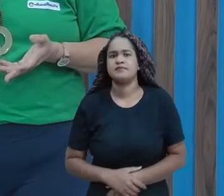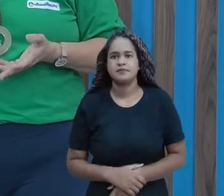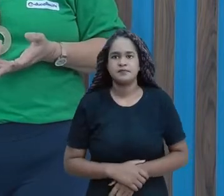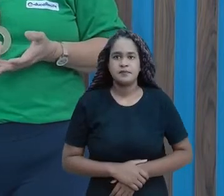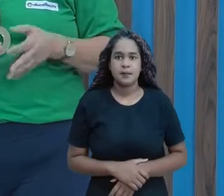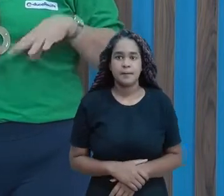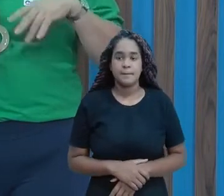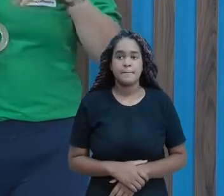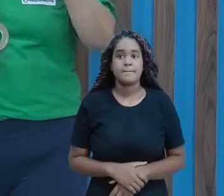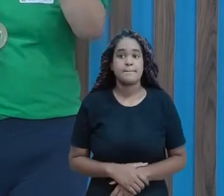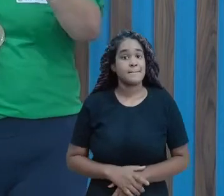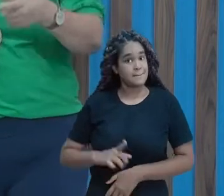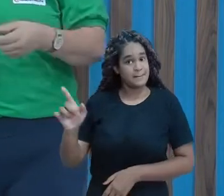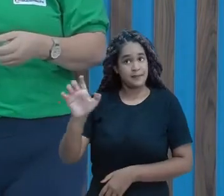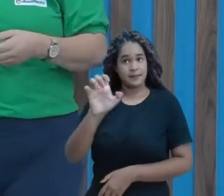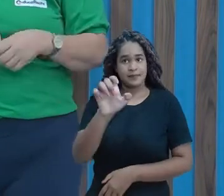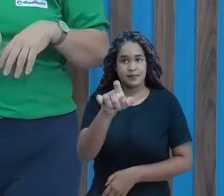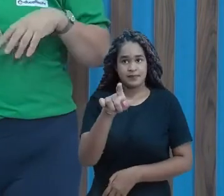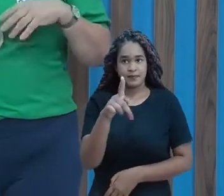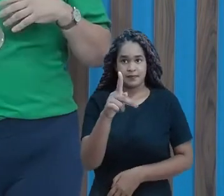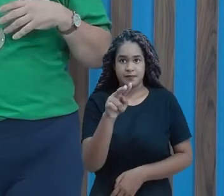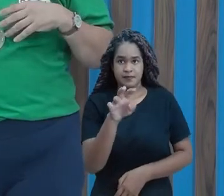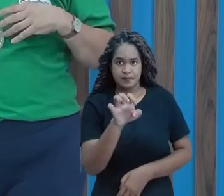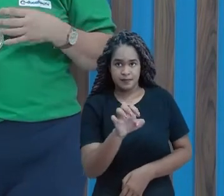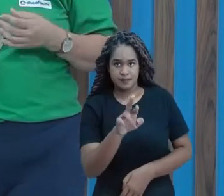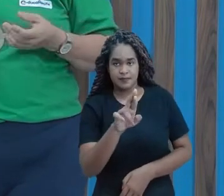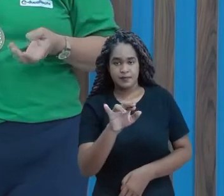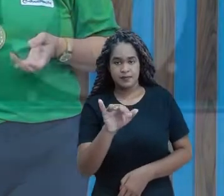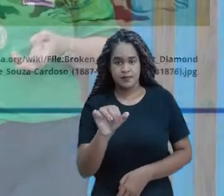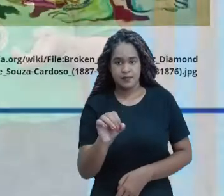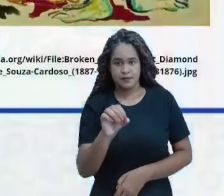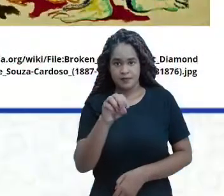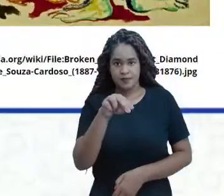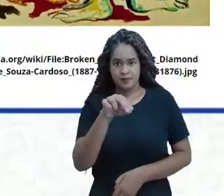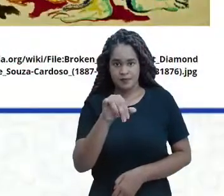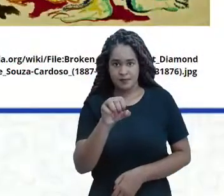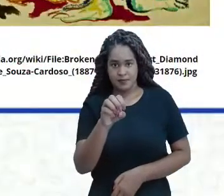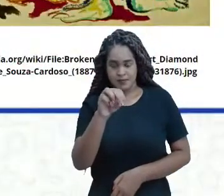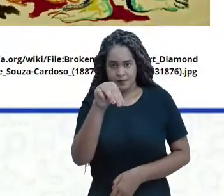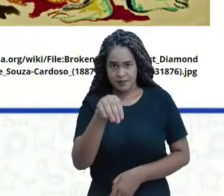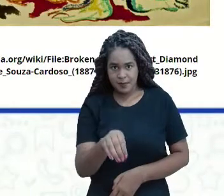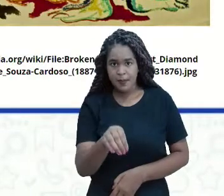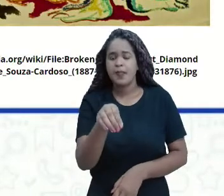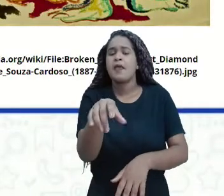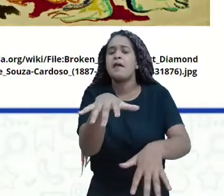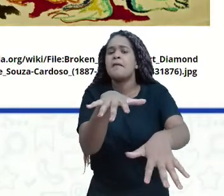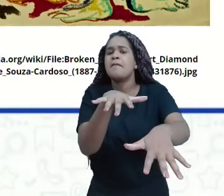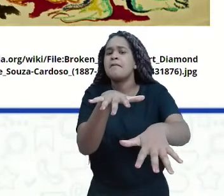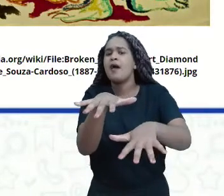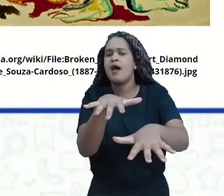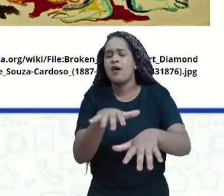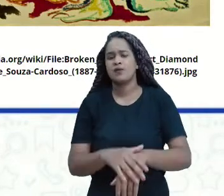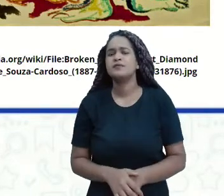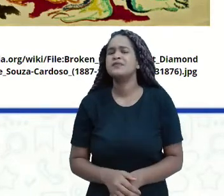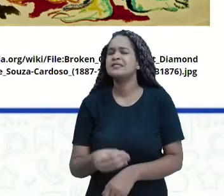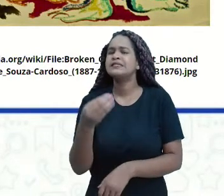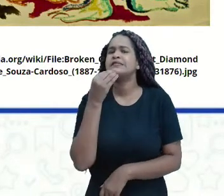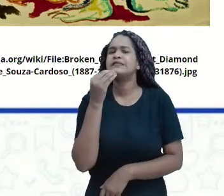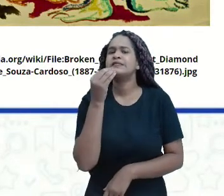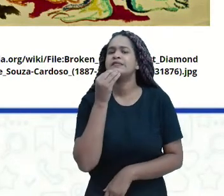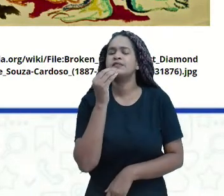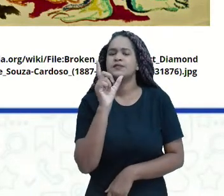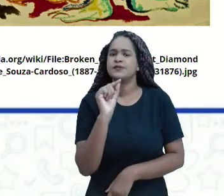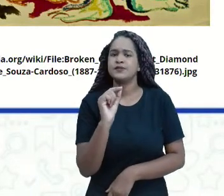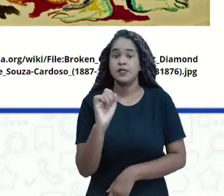a partir dela. Tivemos o expressionismo, né? Que foi aquele movimento que vai buscar as